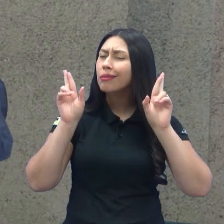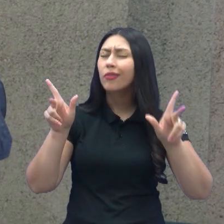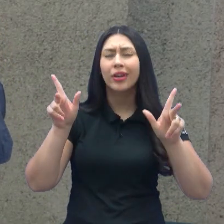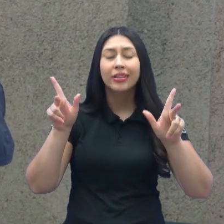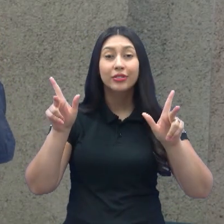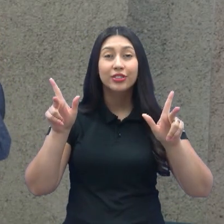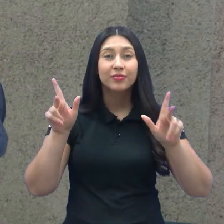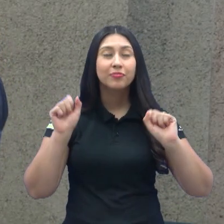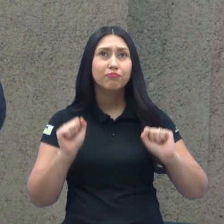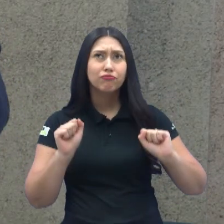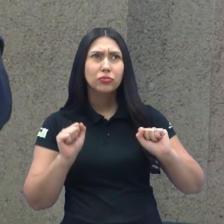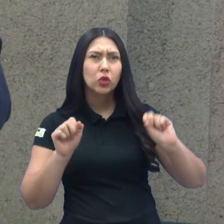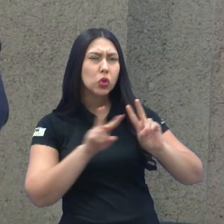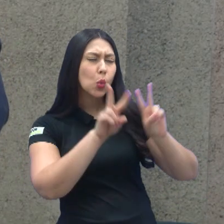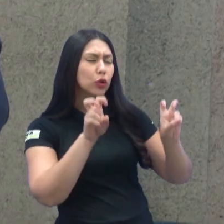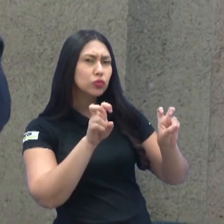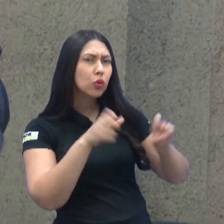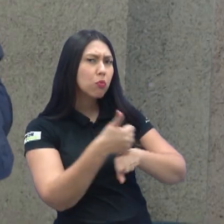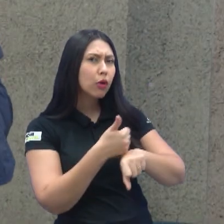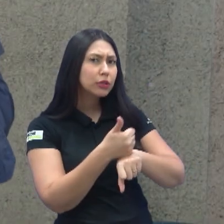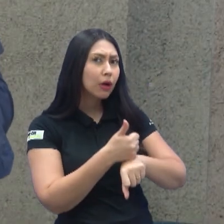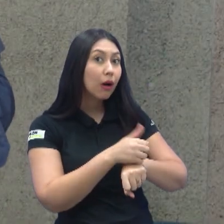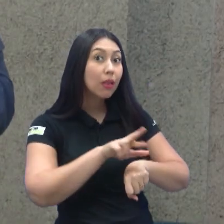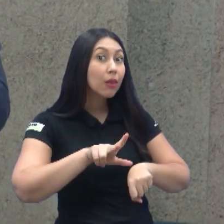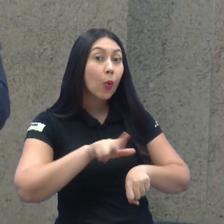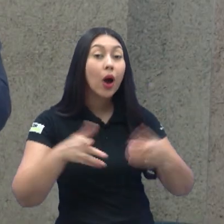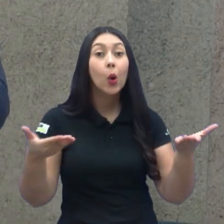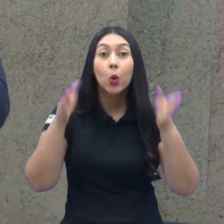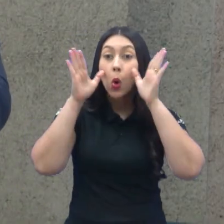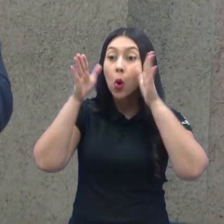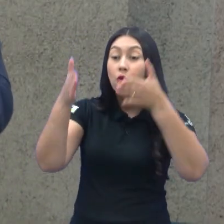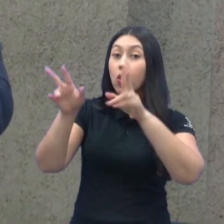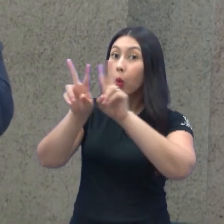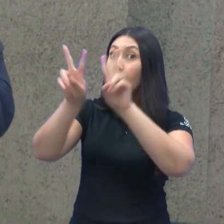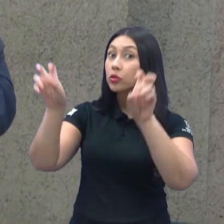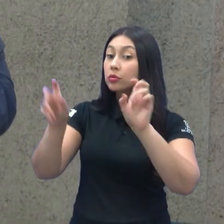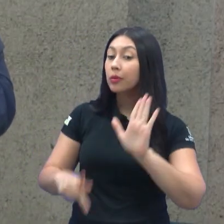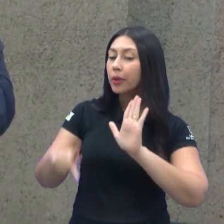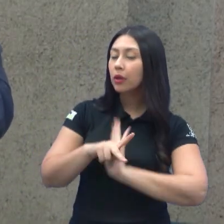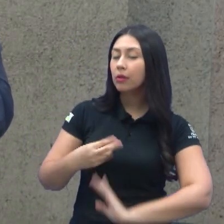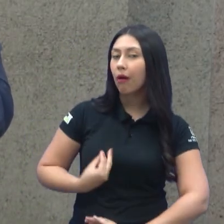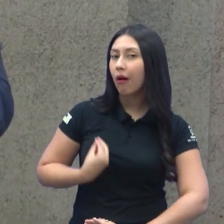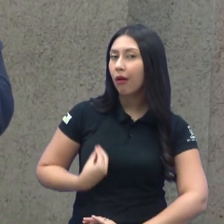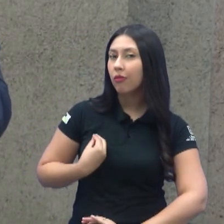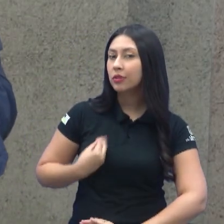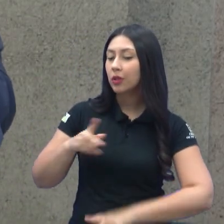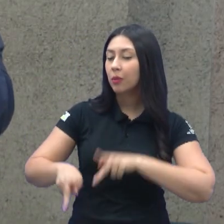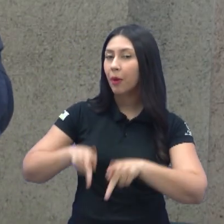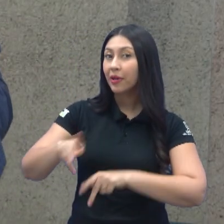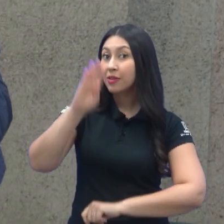vez de falar de uma profissão, o foco é um tema que toca a vida de todo trabalhador,